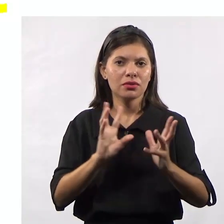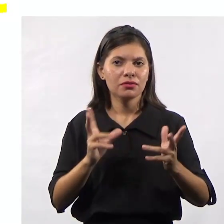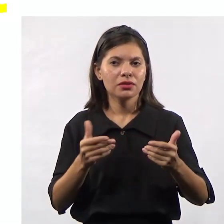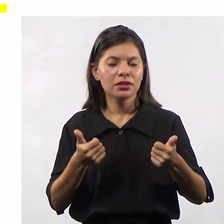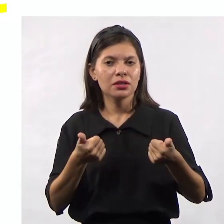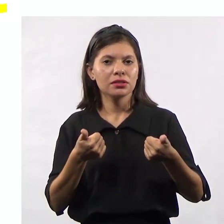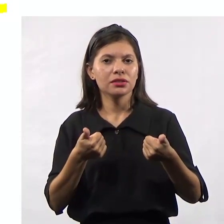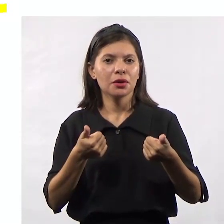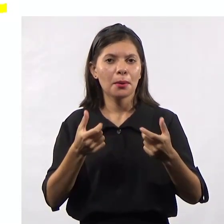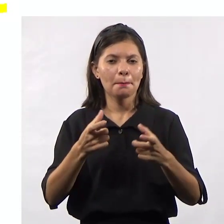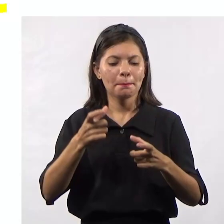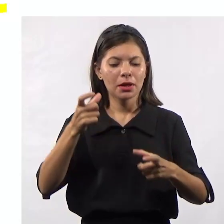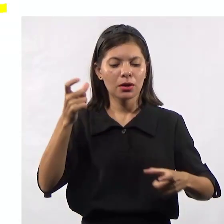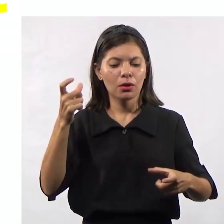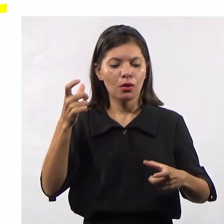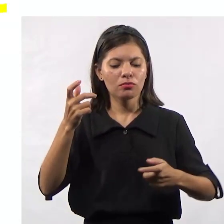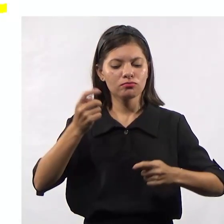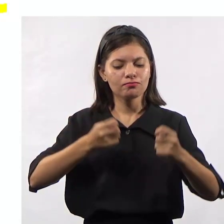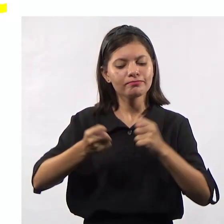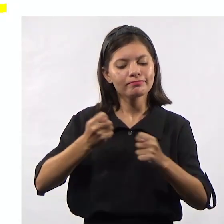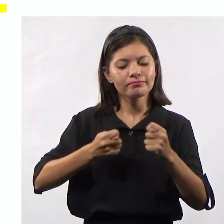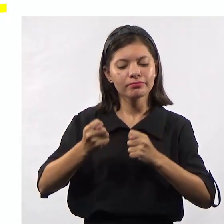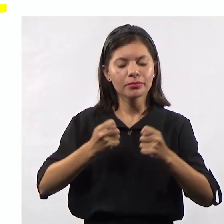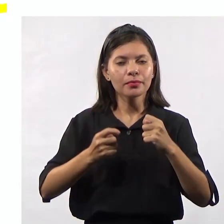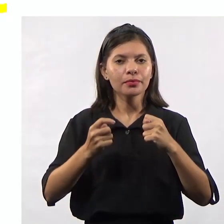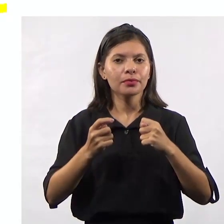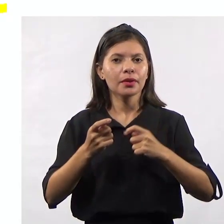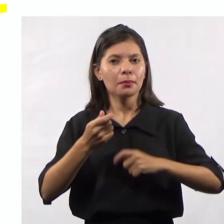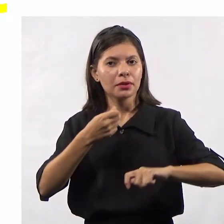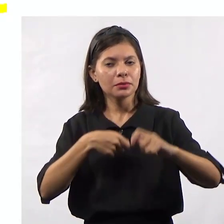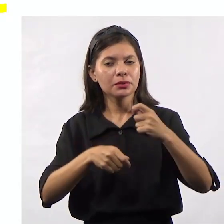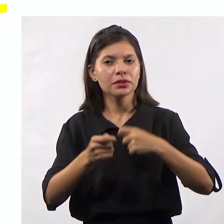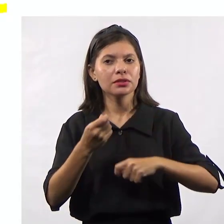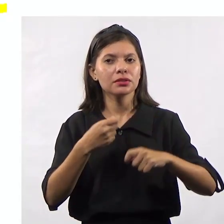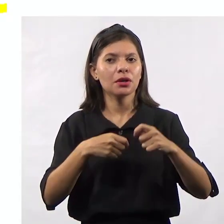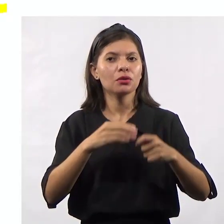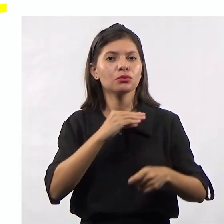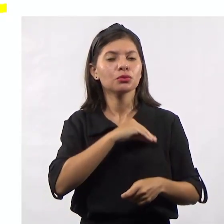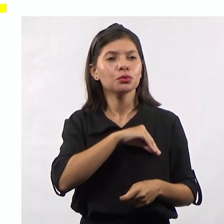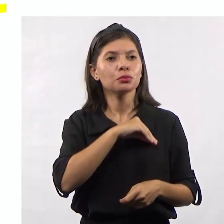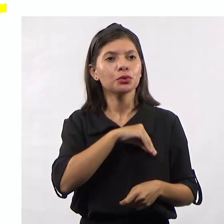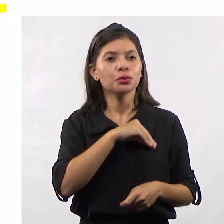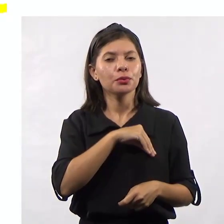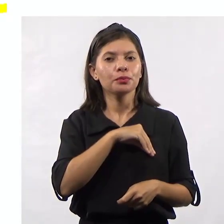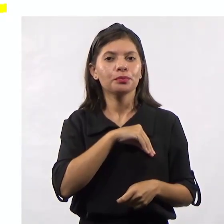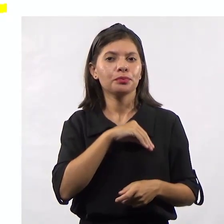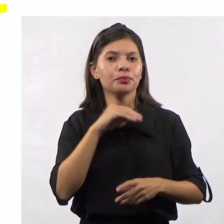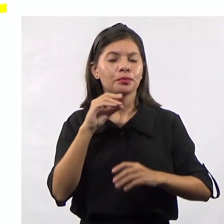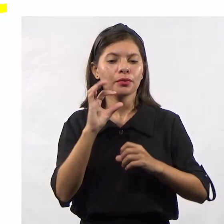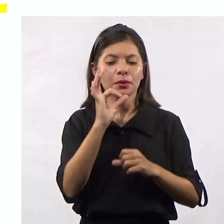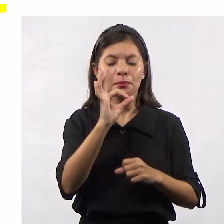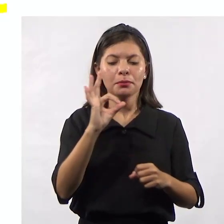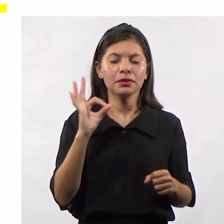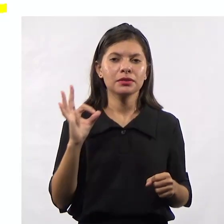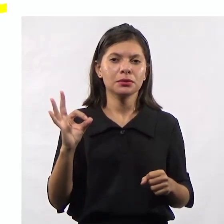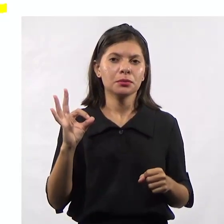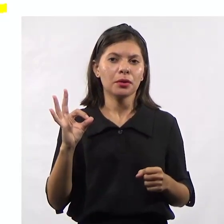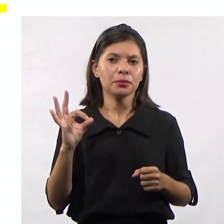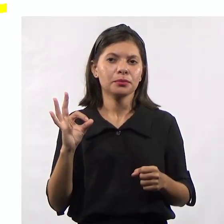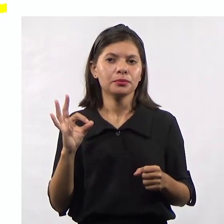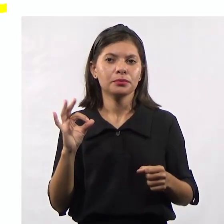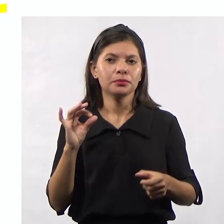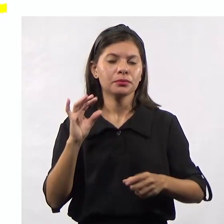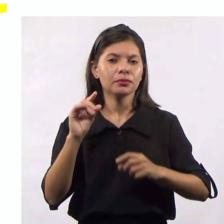e considerará a maior economia para a administração. E a remuneração deve ser fixada em percentual que incidirá